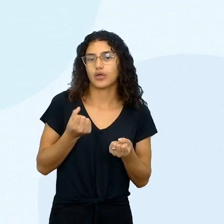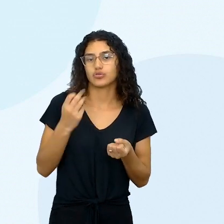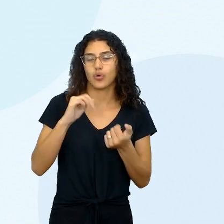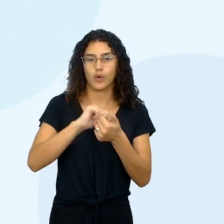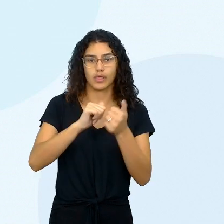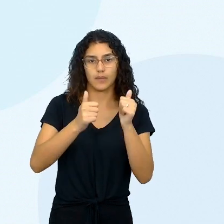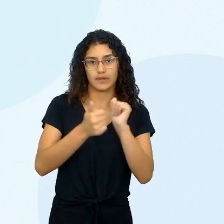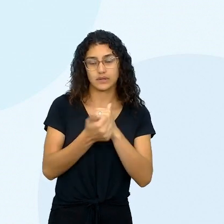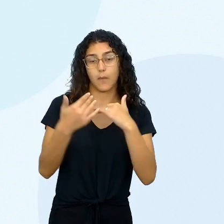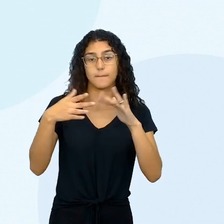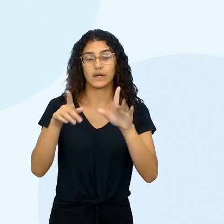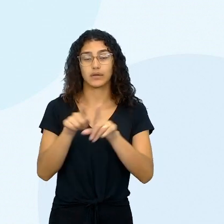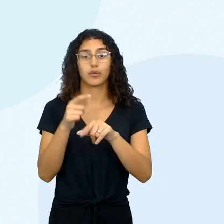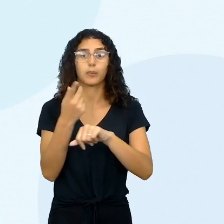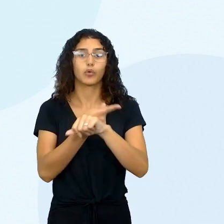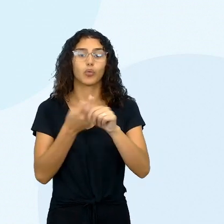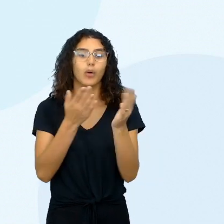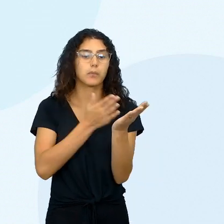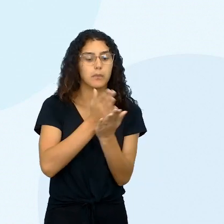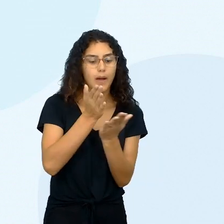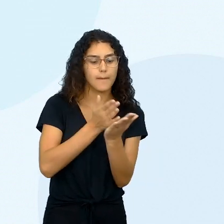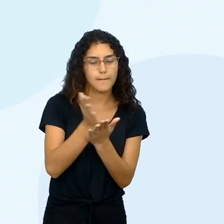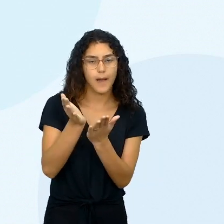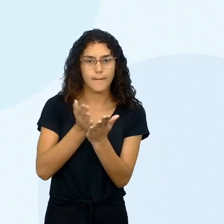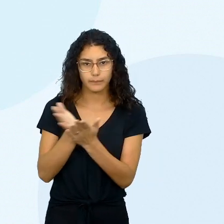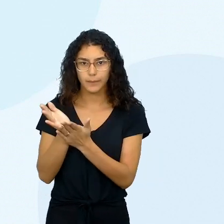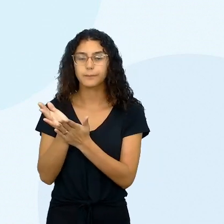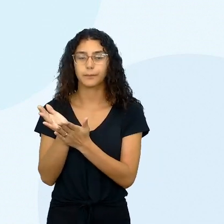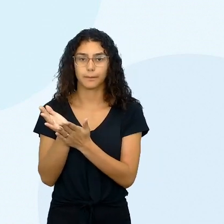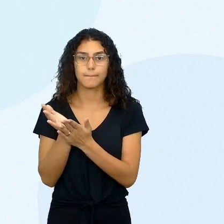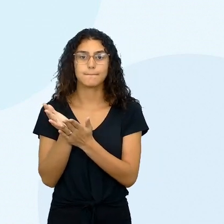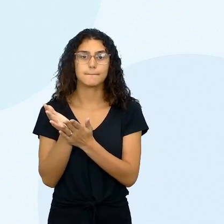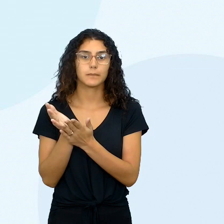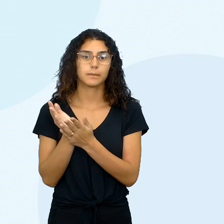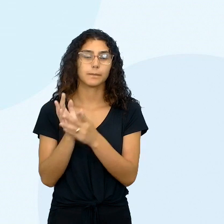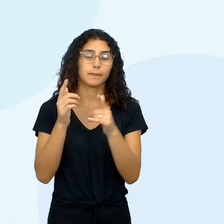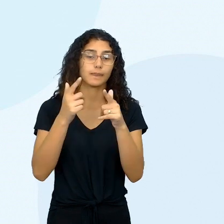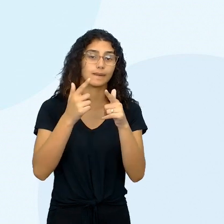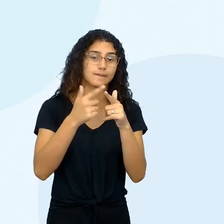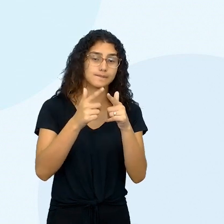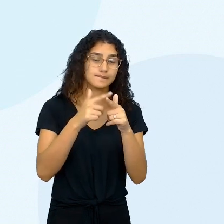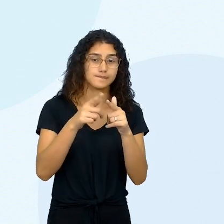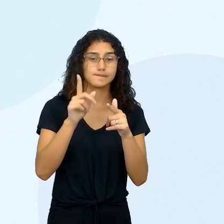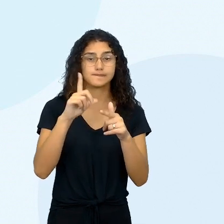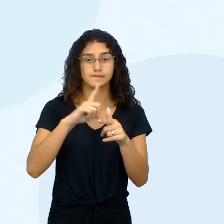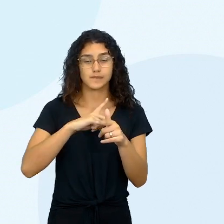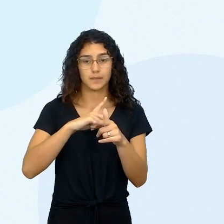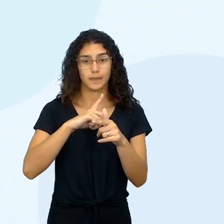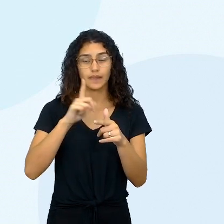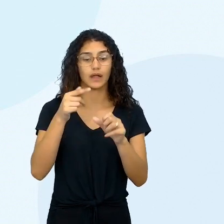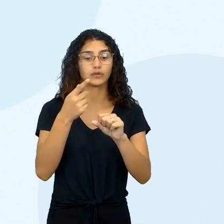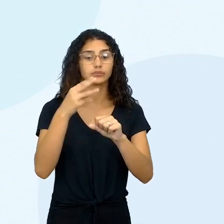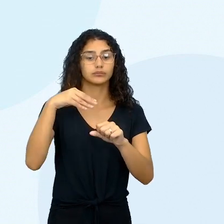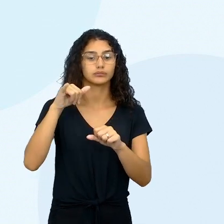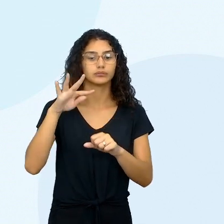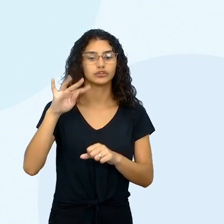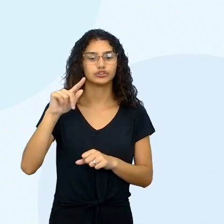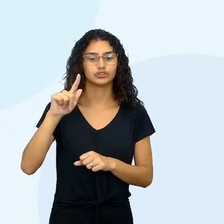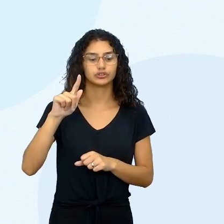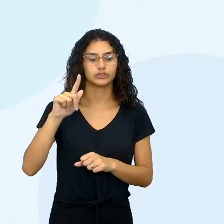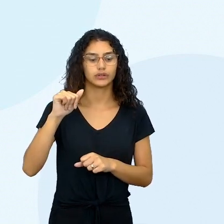adaptação, mas buscar caminhos de redução dos gases de efeito estufa, que é o caso da mitigação.